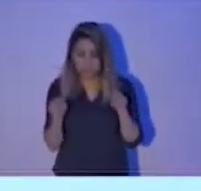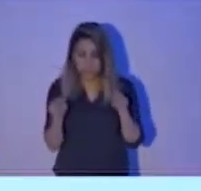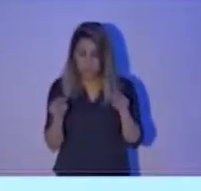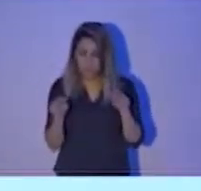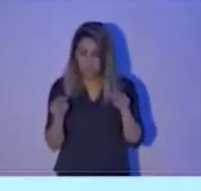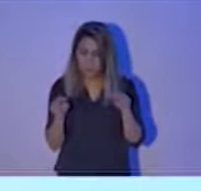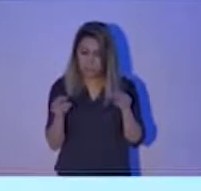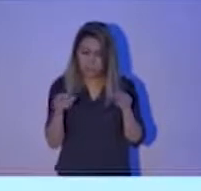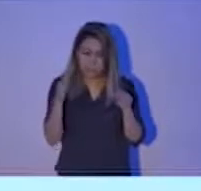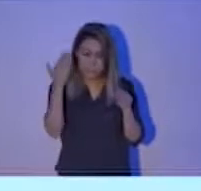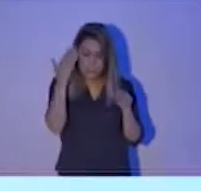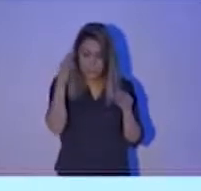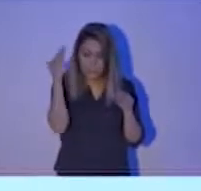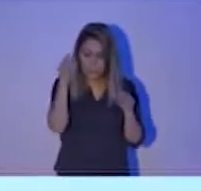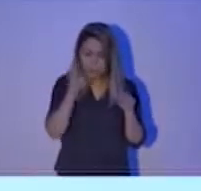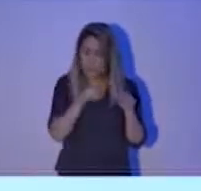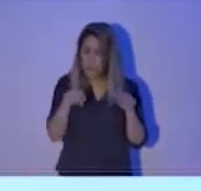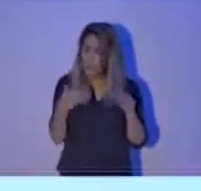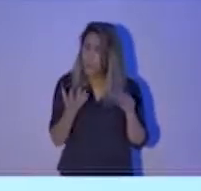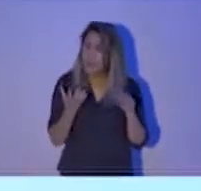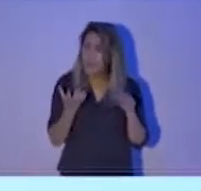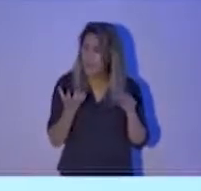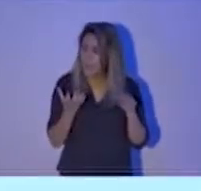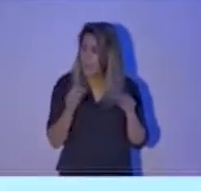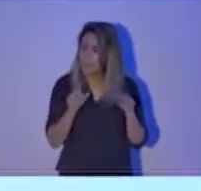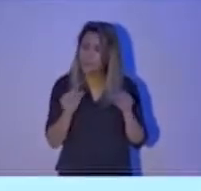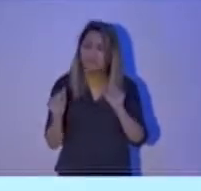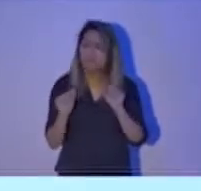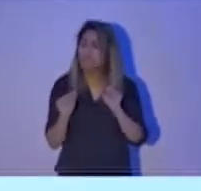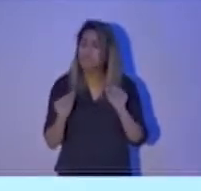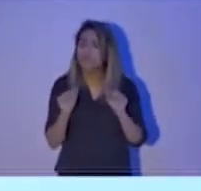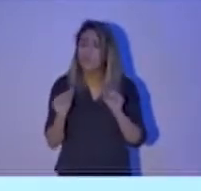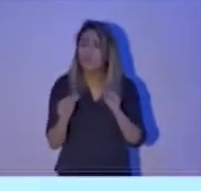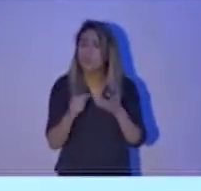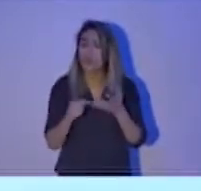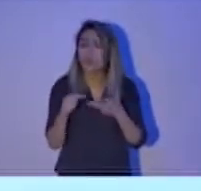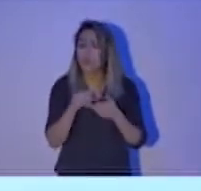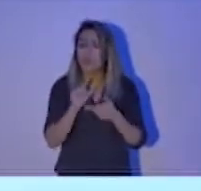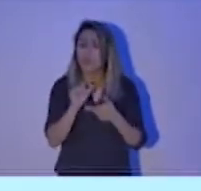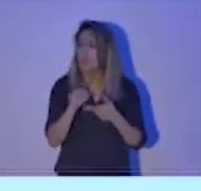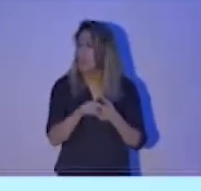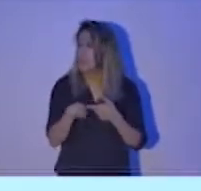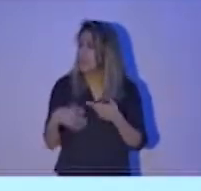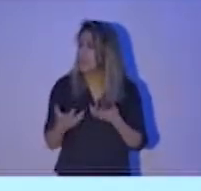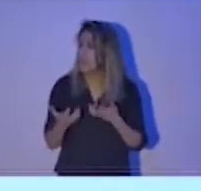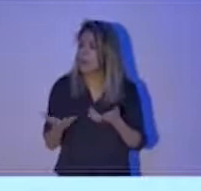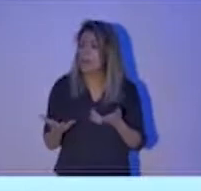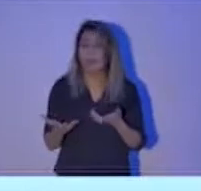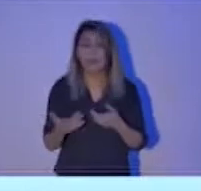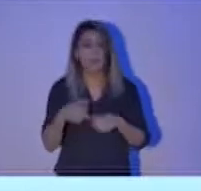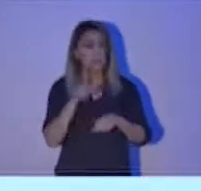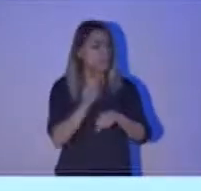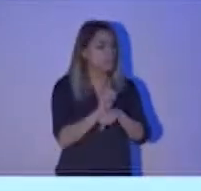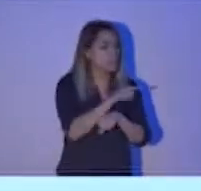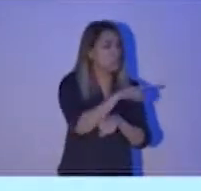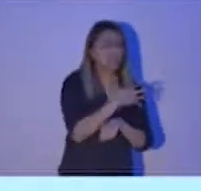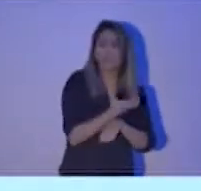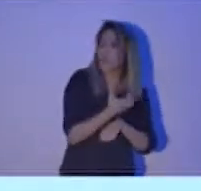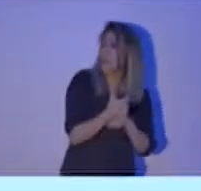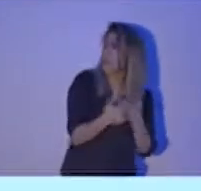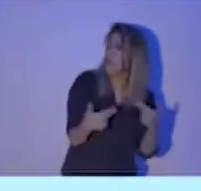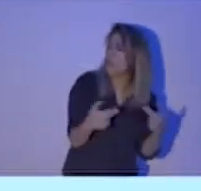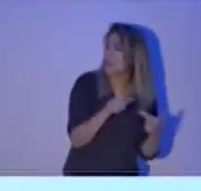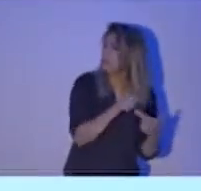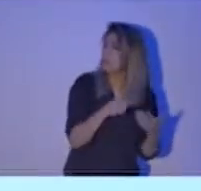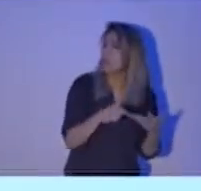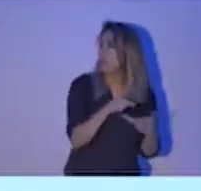nossos educadores estão caminhando nessa trilha. Os nossos gestores também querem. Então, nós,